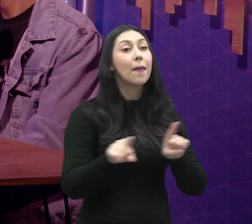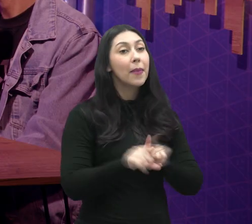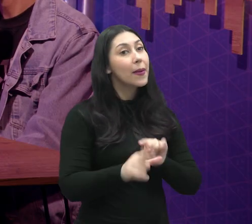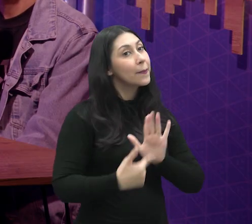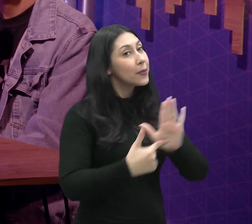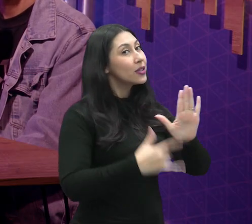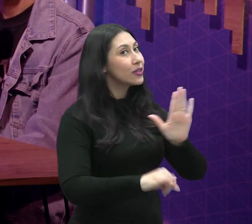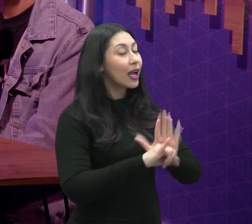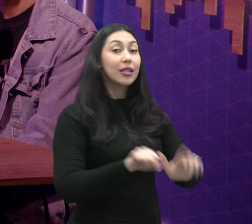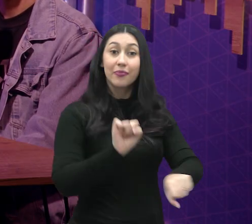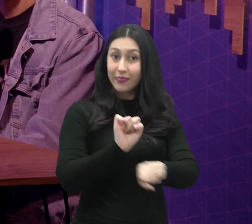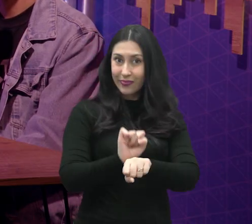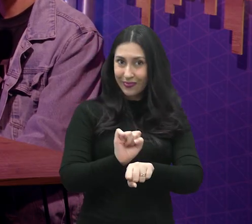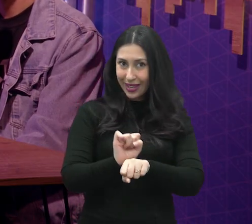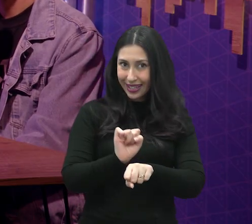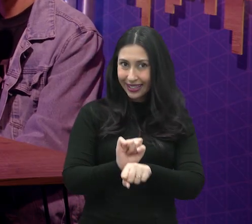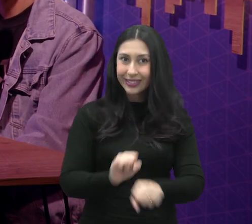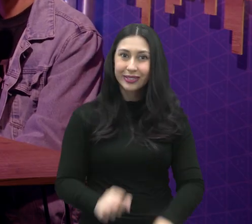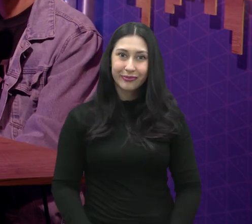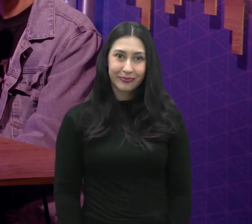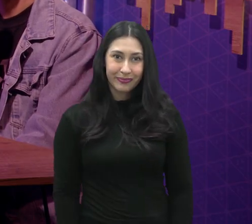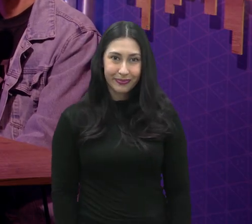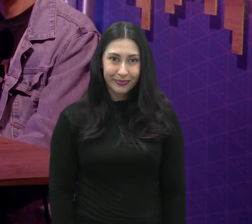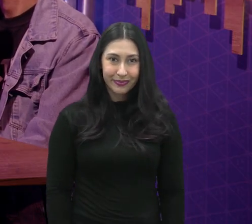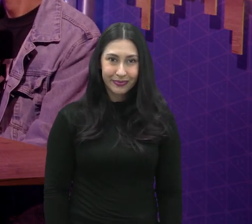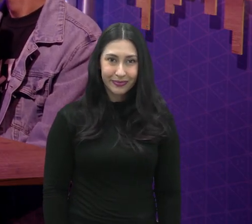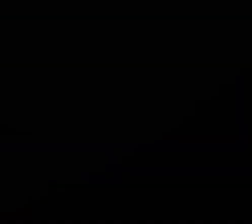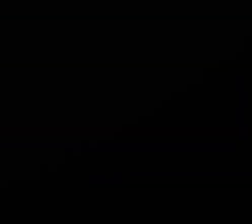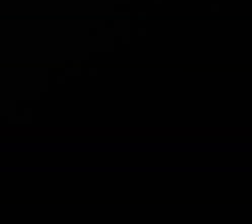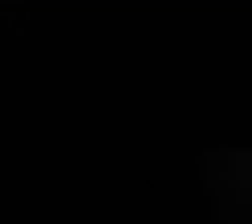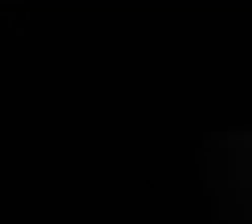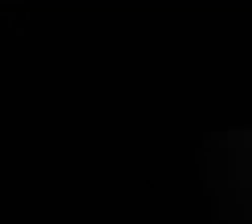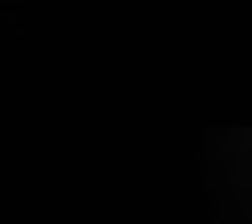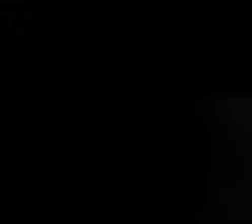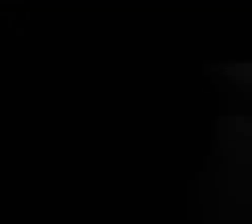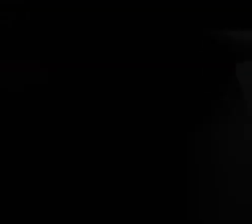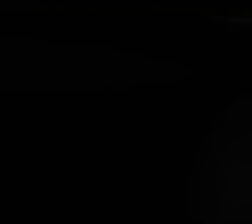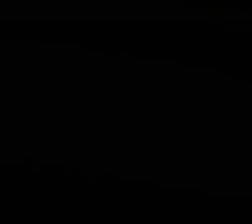a nossa identidade. Fica por aí, a gente volta já já. Até logo.